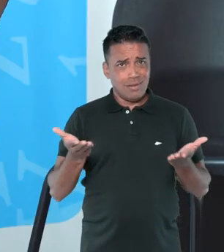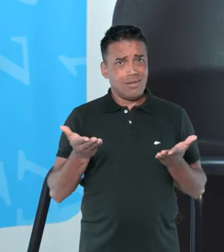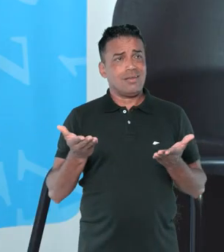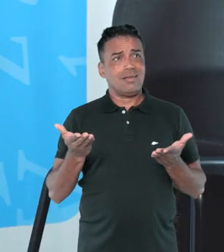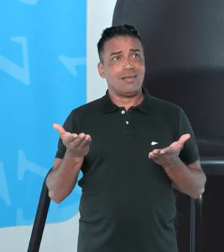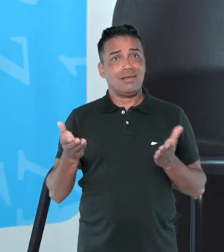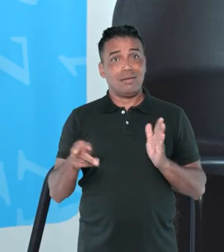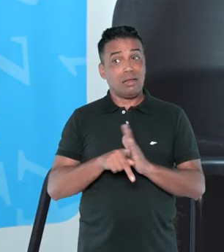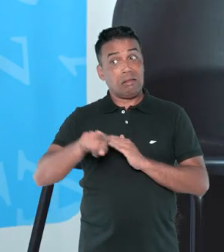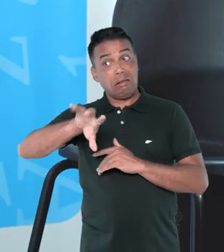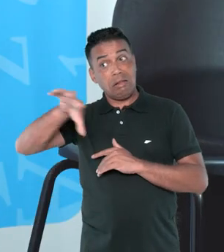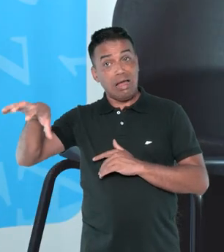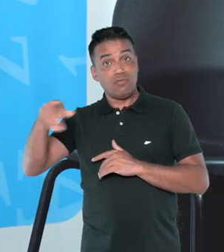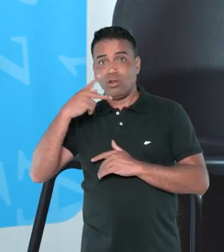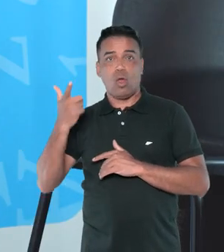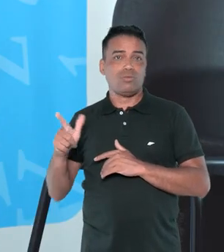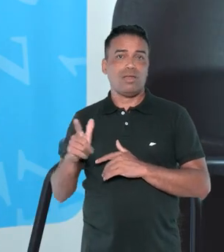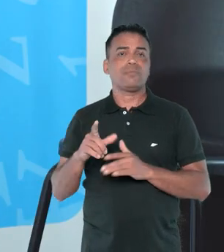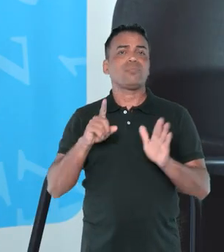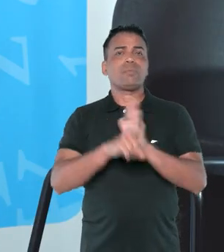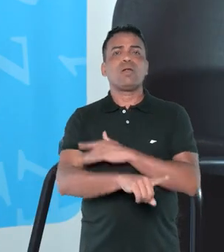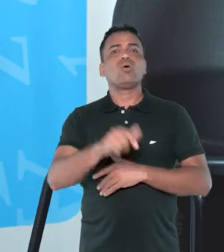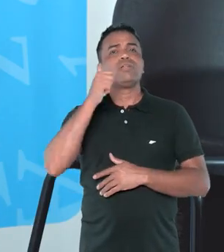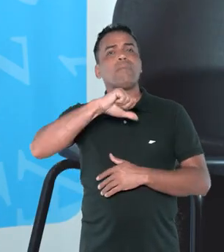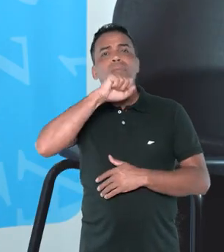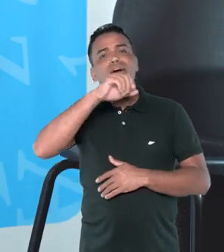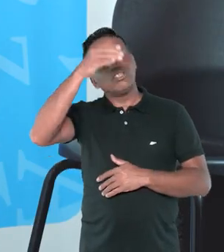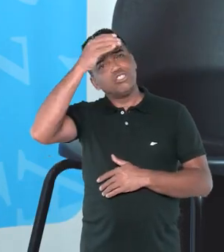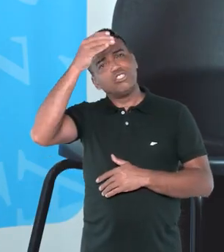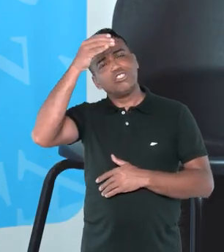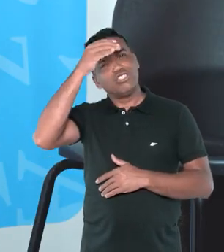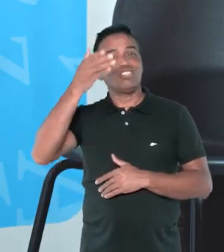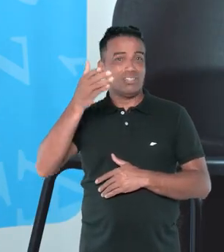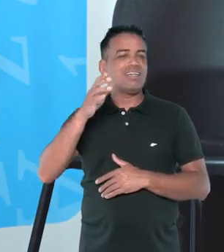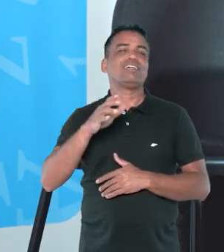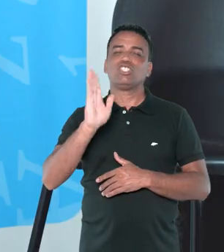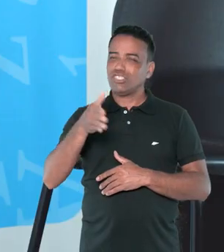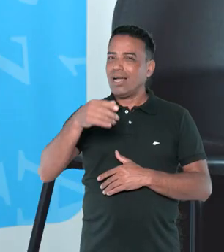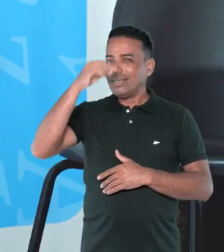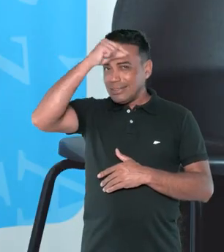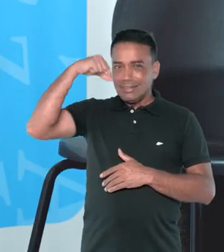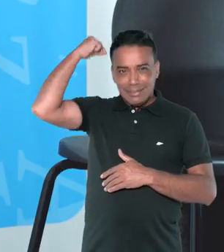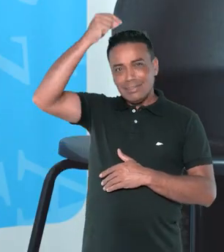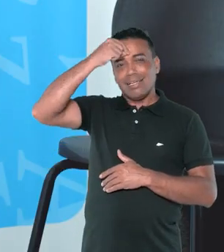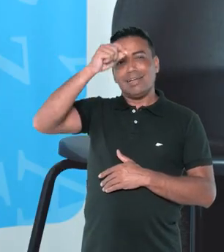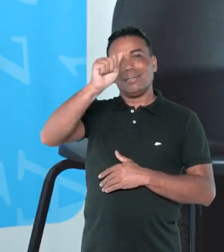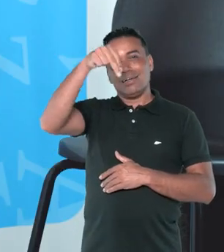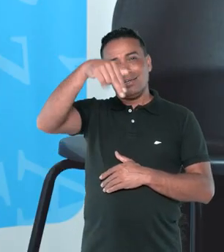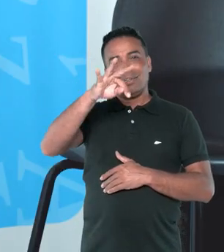Aqui o lado de cá está dizendo que não tem. Não, pergunta para sua mãe, para seus tios. Eles já colocaram o Santo Antônio de cabeça para baixo.